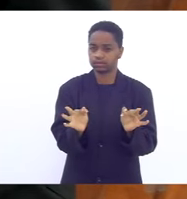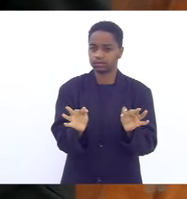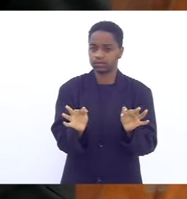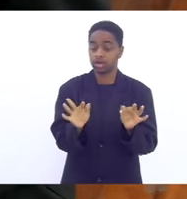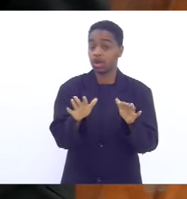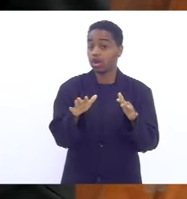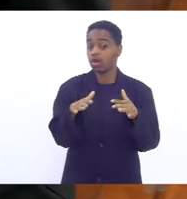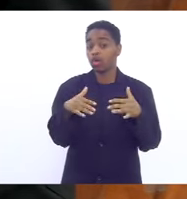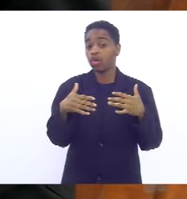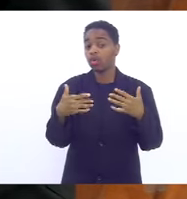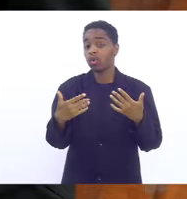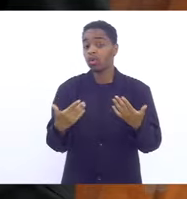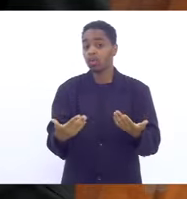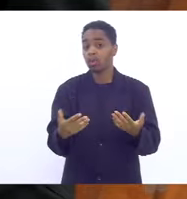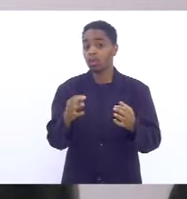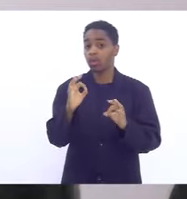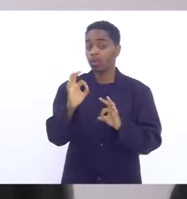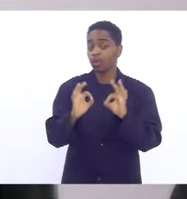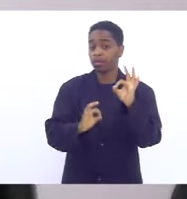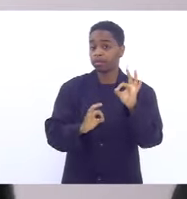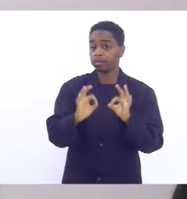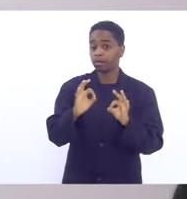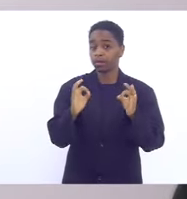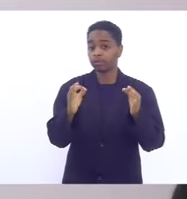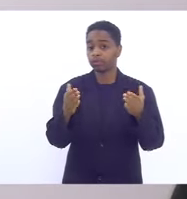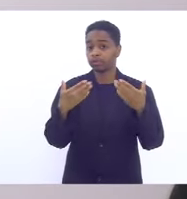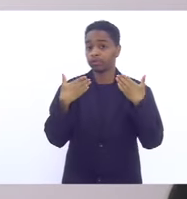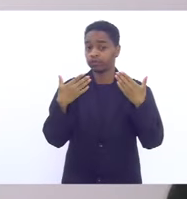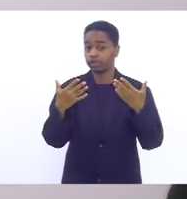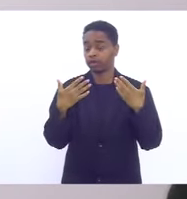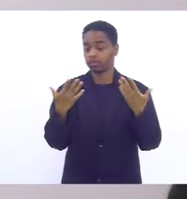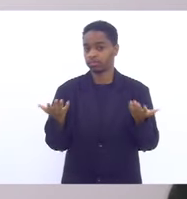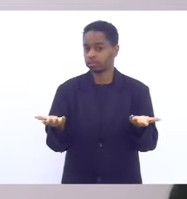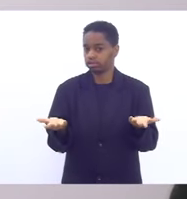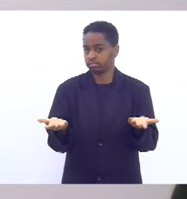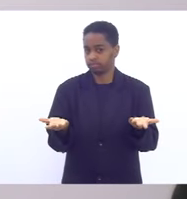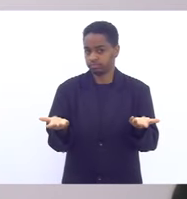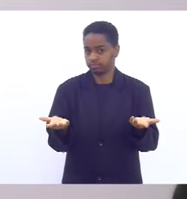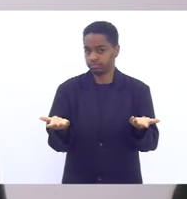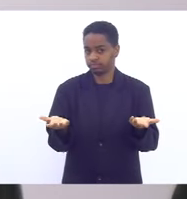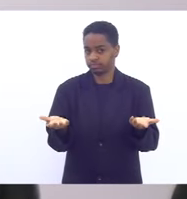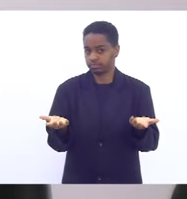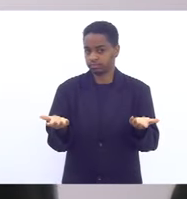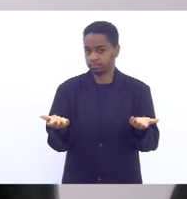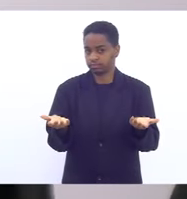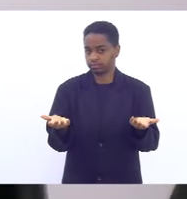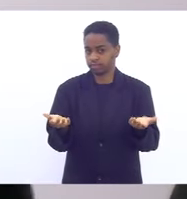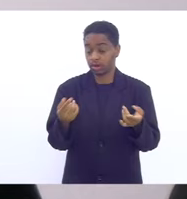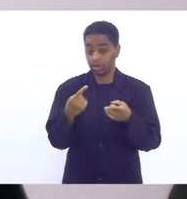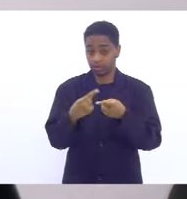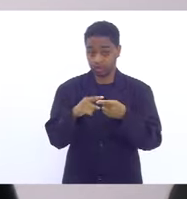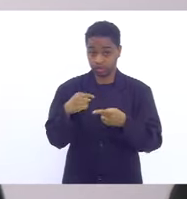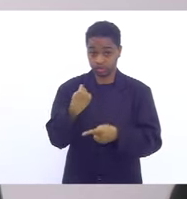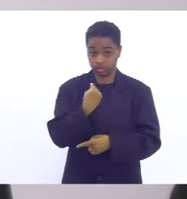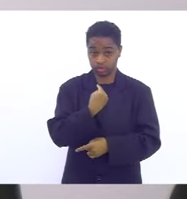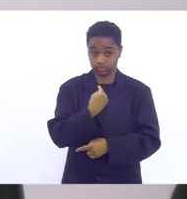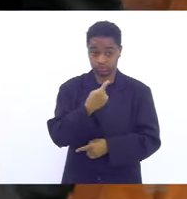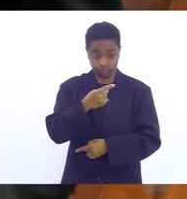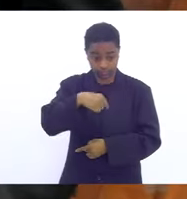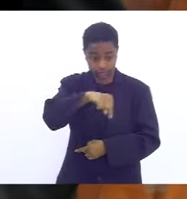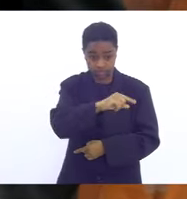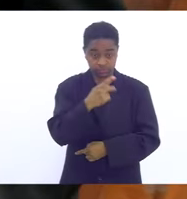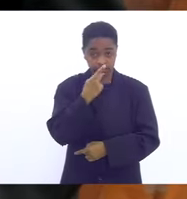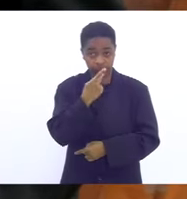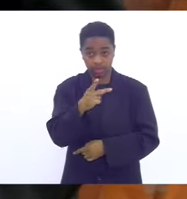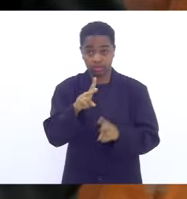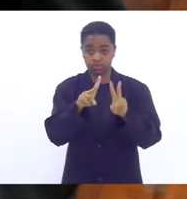a projeção de um plano verão dessas regiões? Porque a gente fala muito, a gente escuta muito vocês